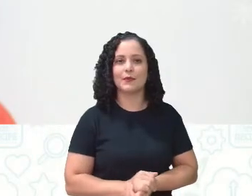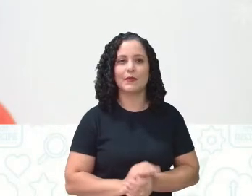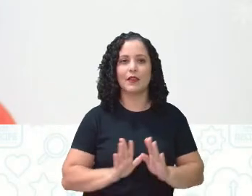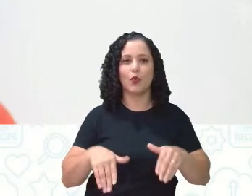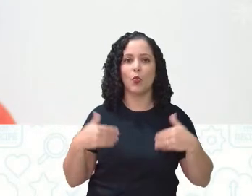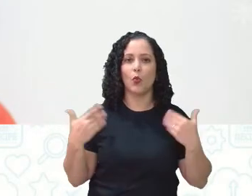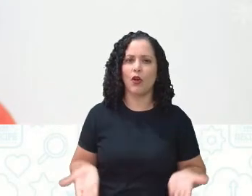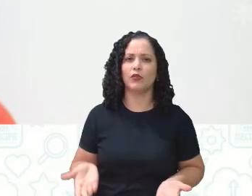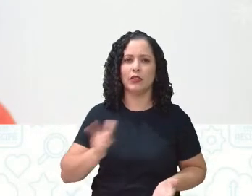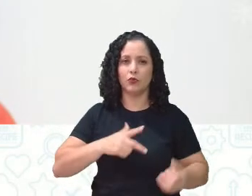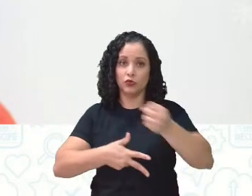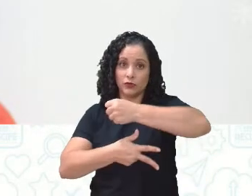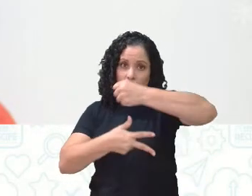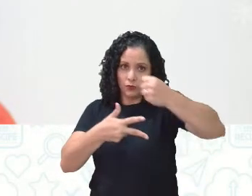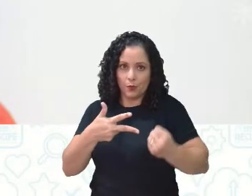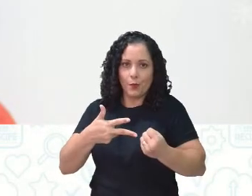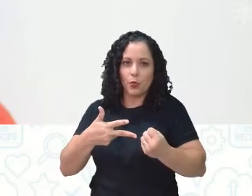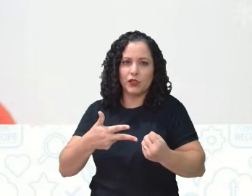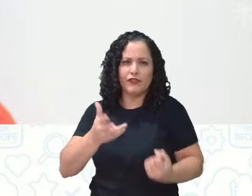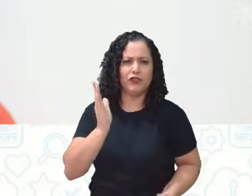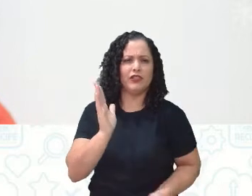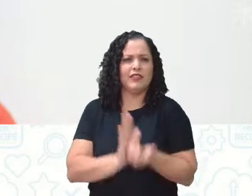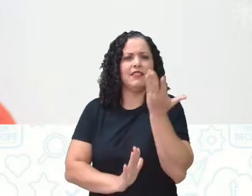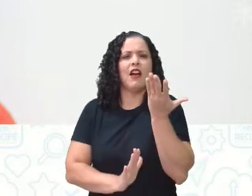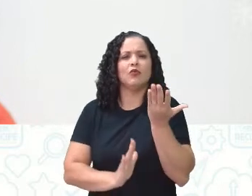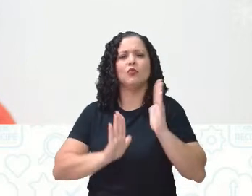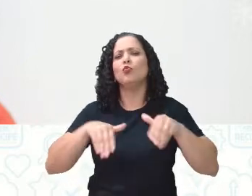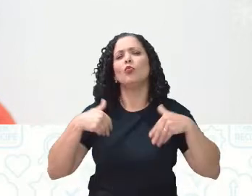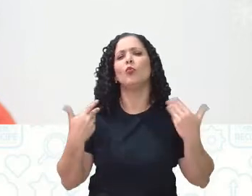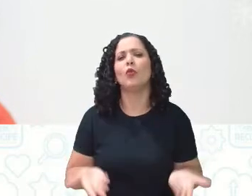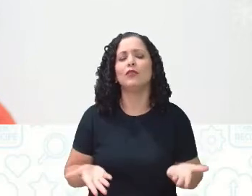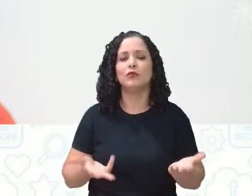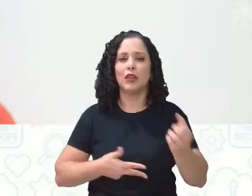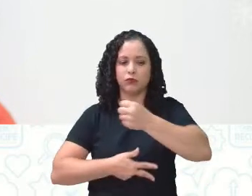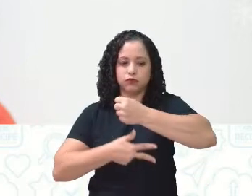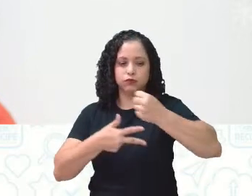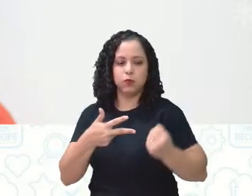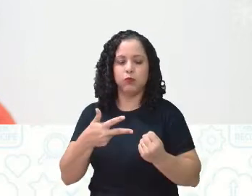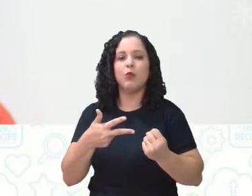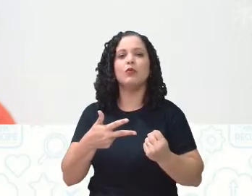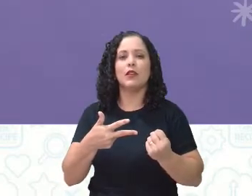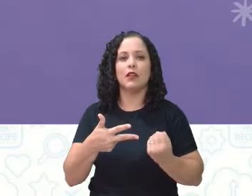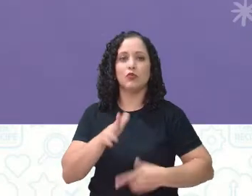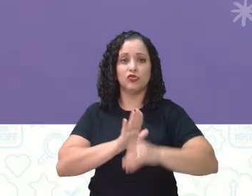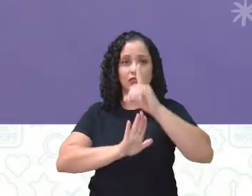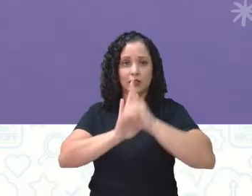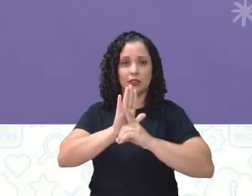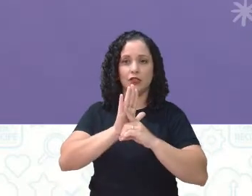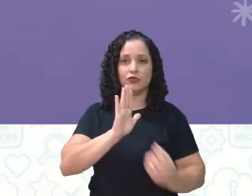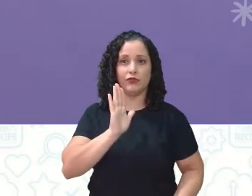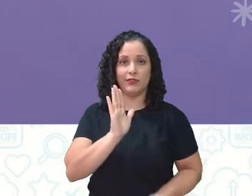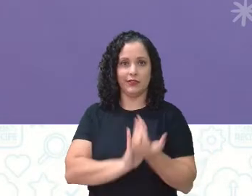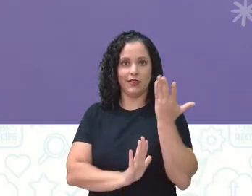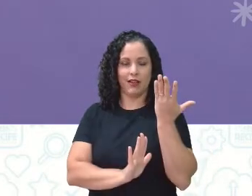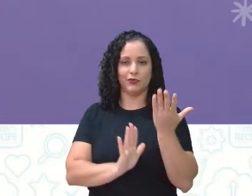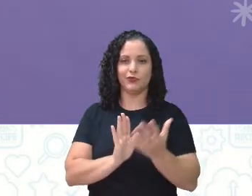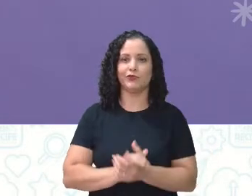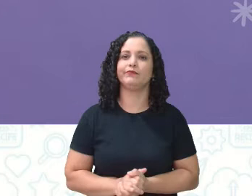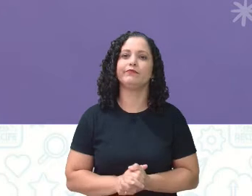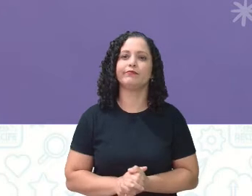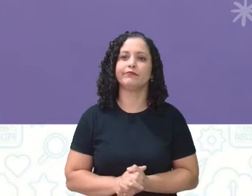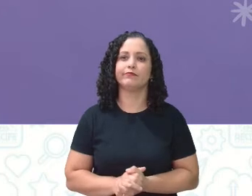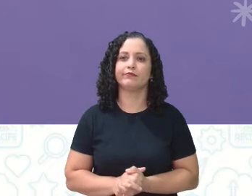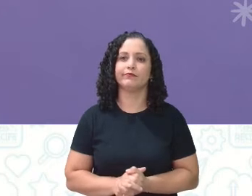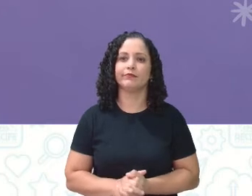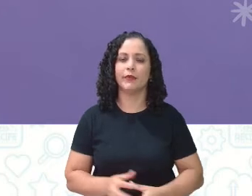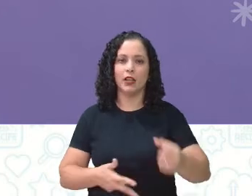Quando os três poderes foram criados, né? Vamos entender quando esses poderes, esses direitos foram criados. Aí, ó. A divisão